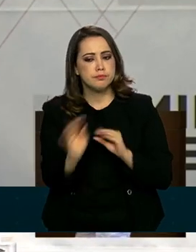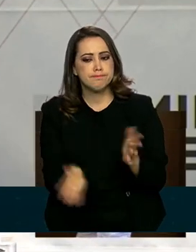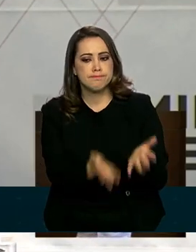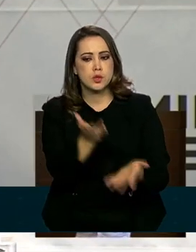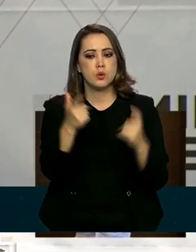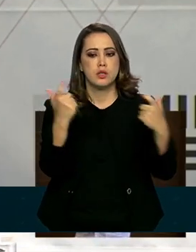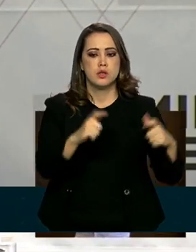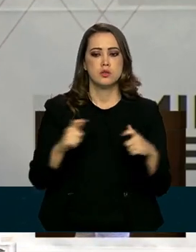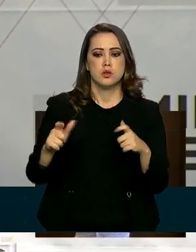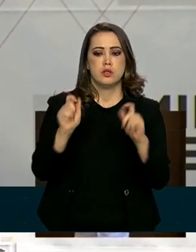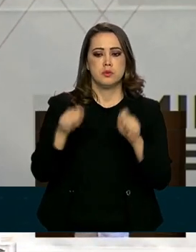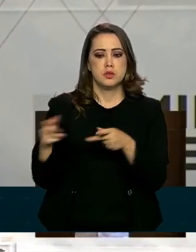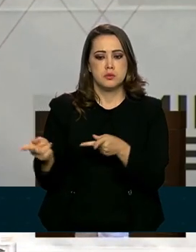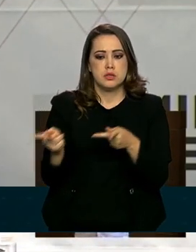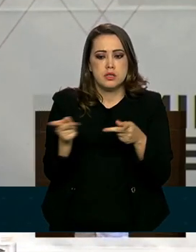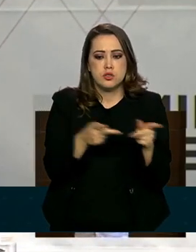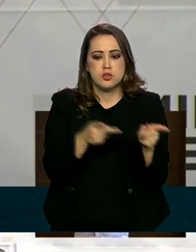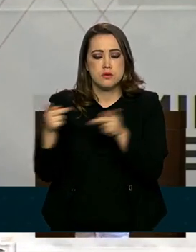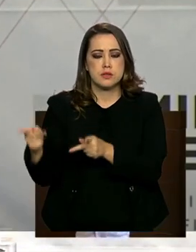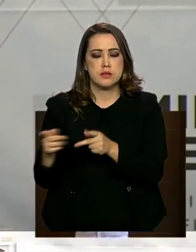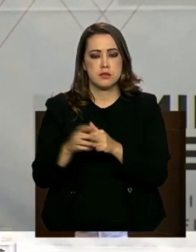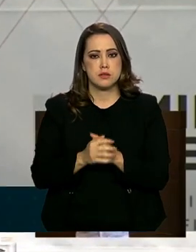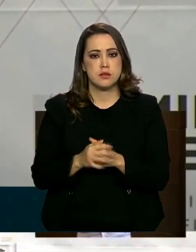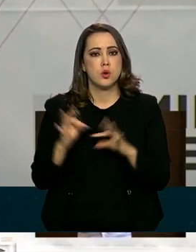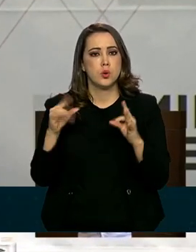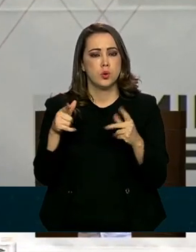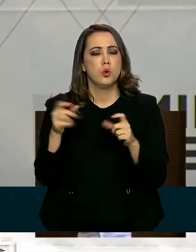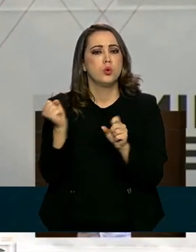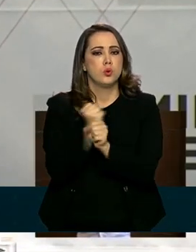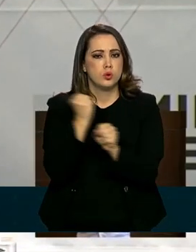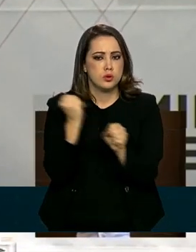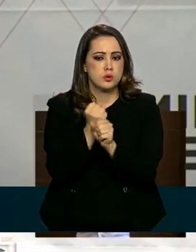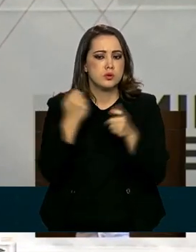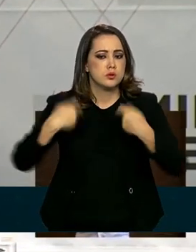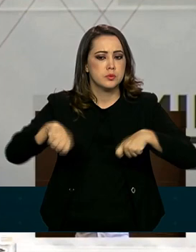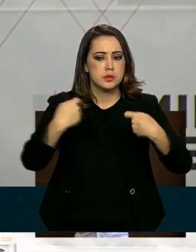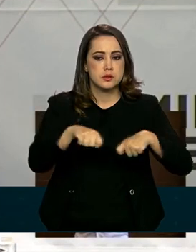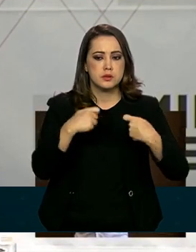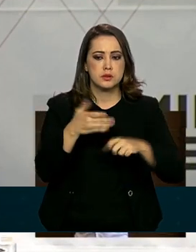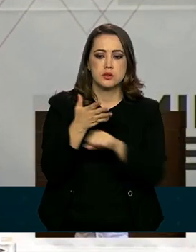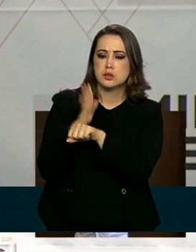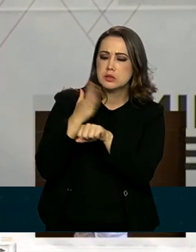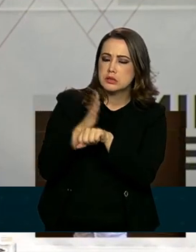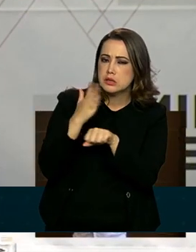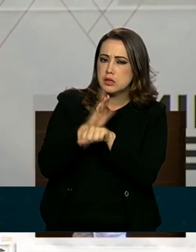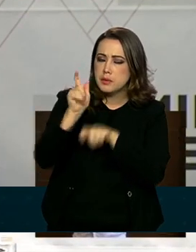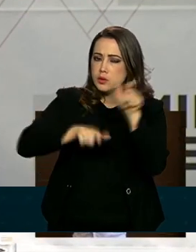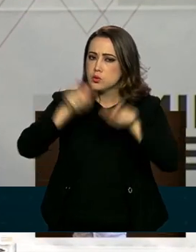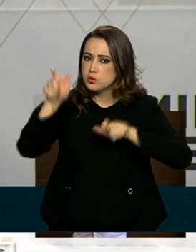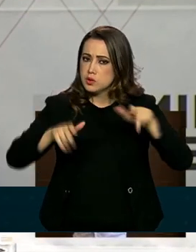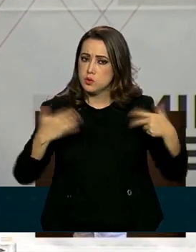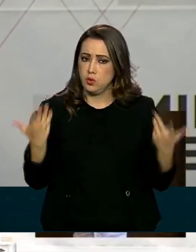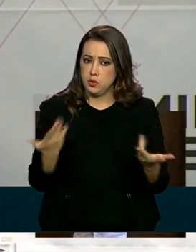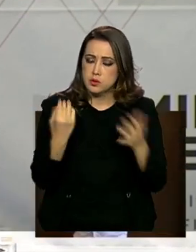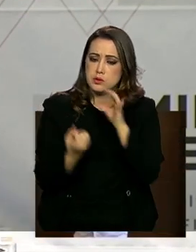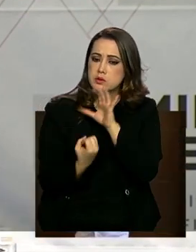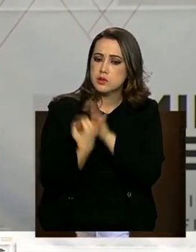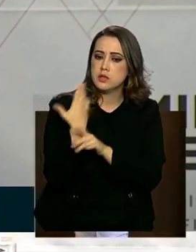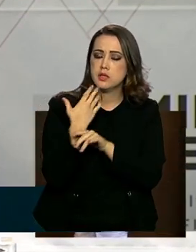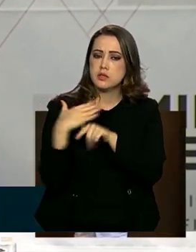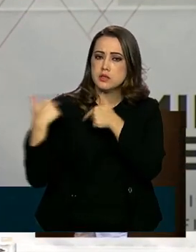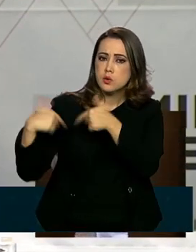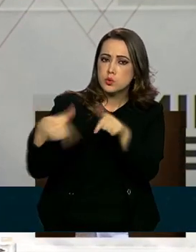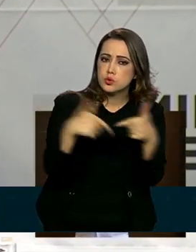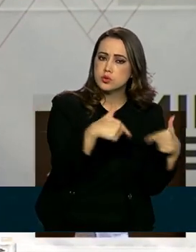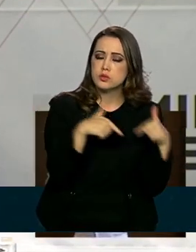condições de visitação, com toda a infraestrutura necessária, treinamento de pessoas, geração de